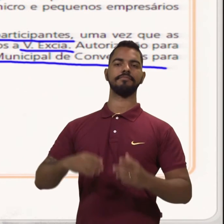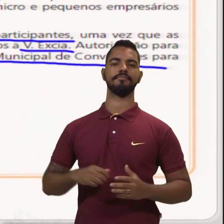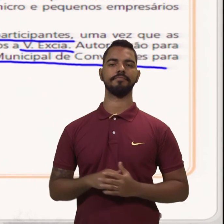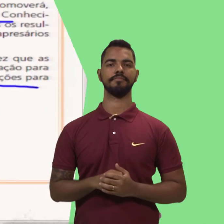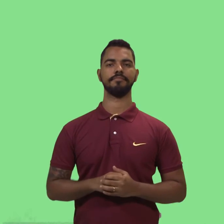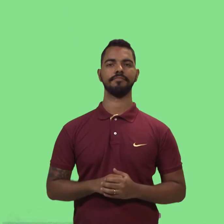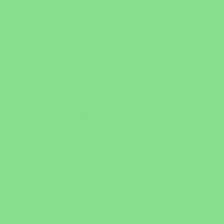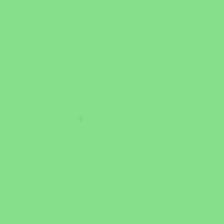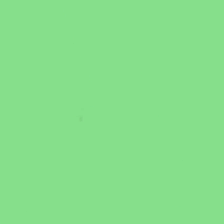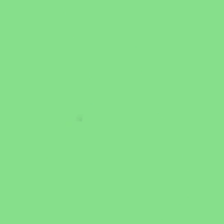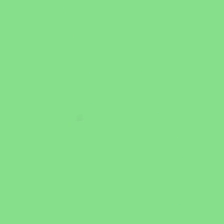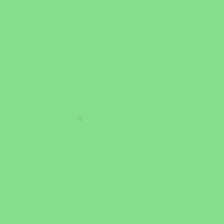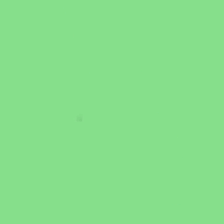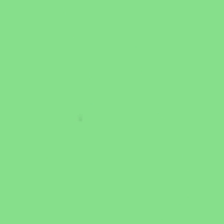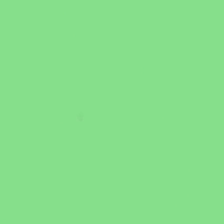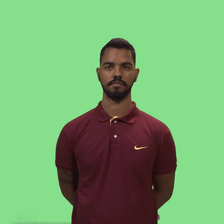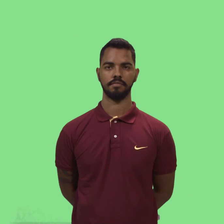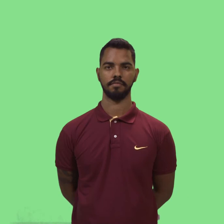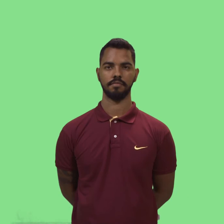Comércio.